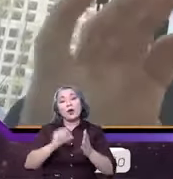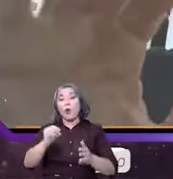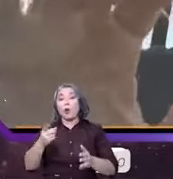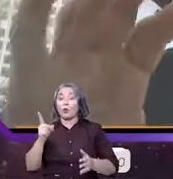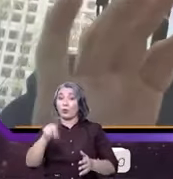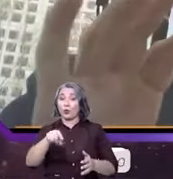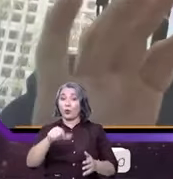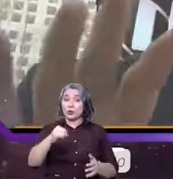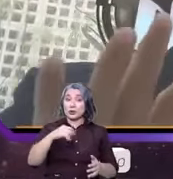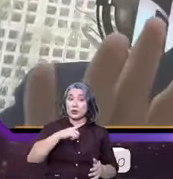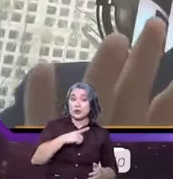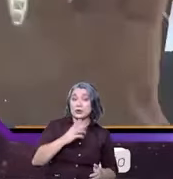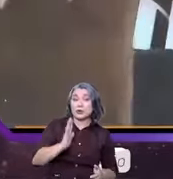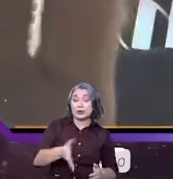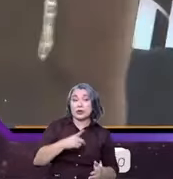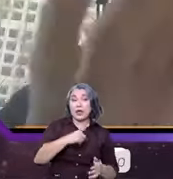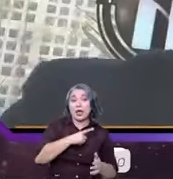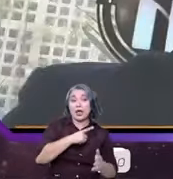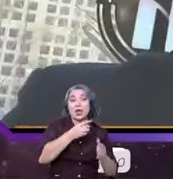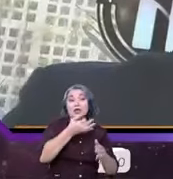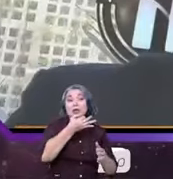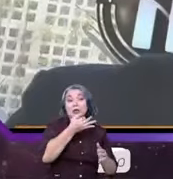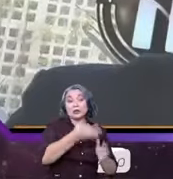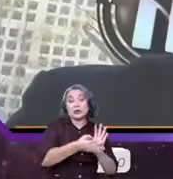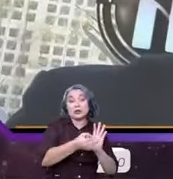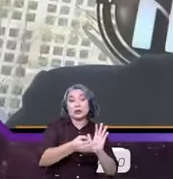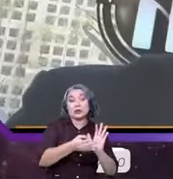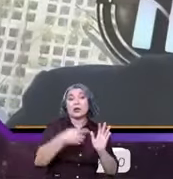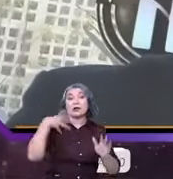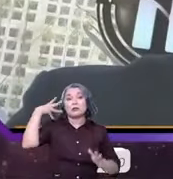e se essas considerações poderiam ser